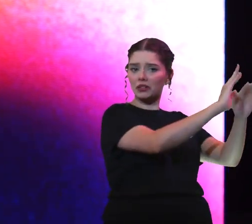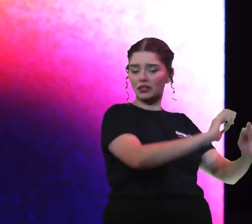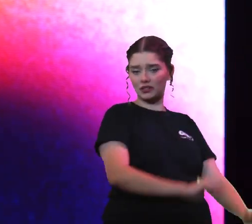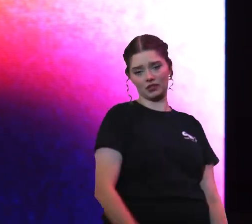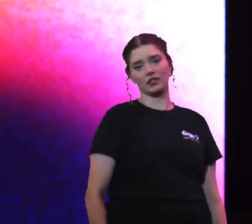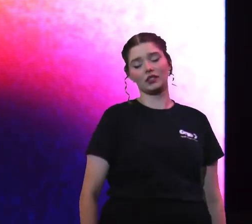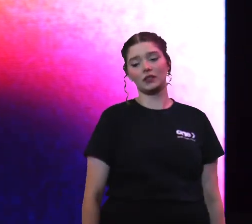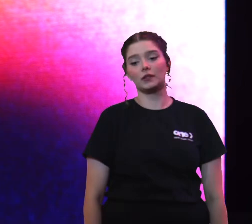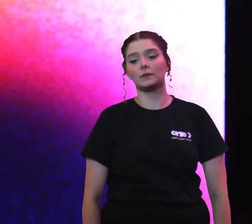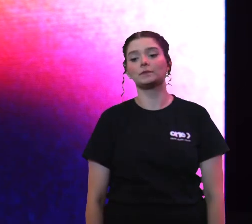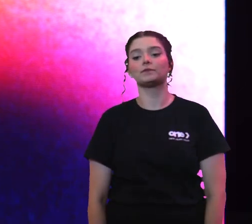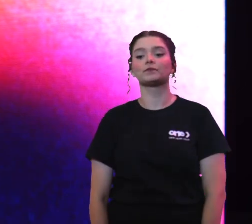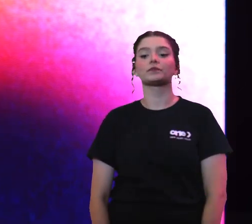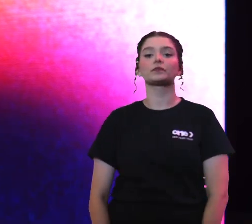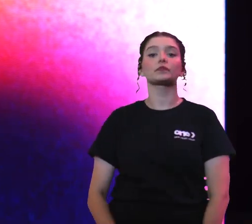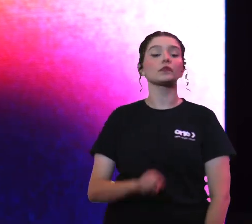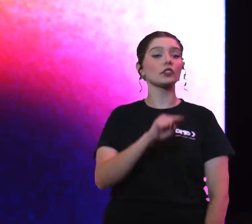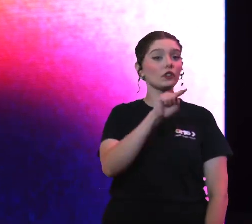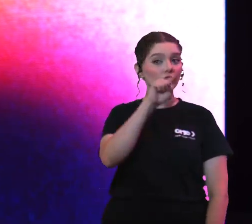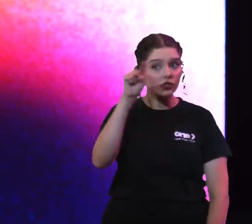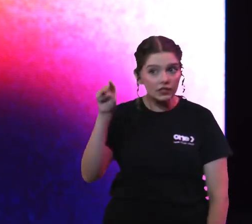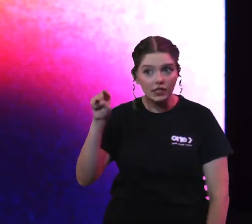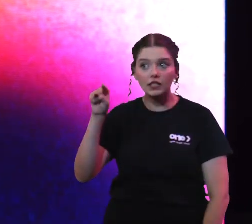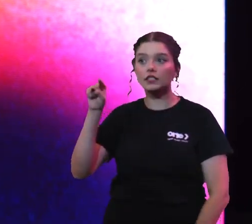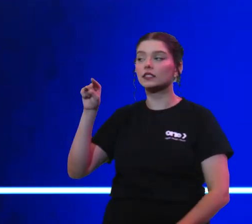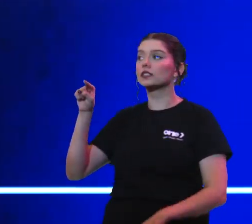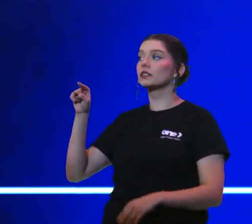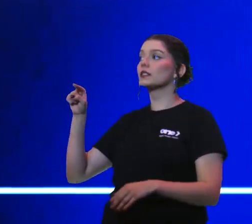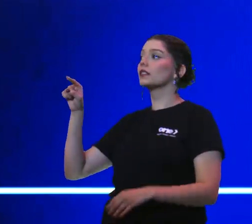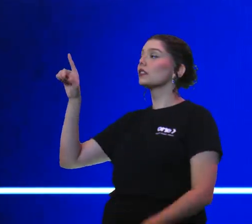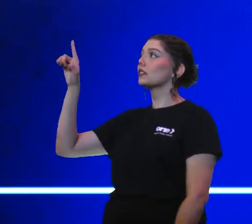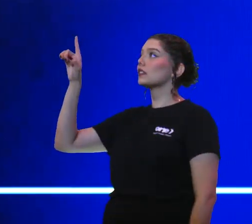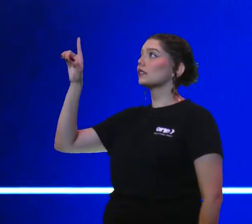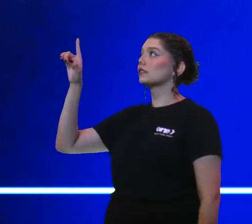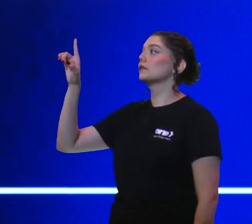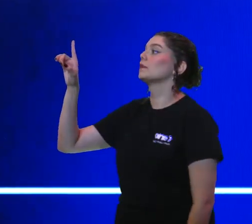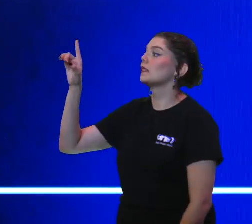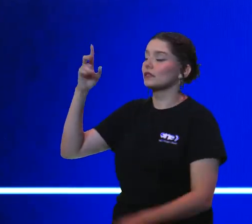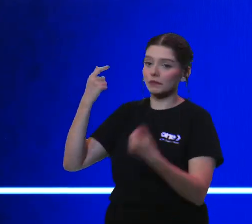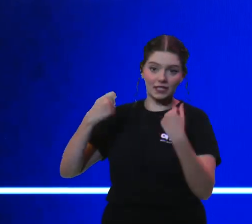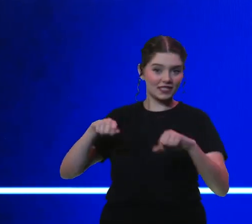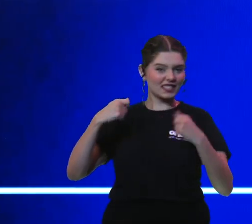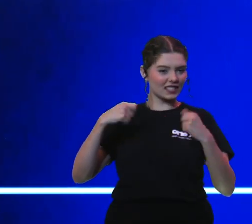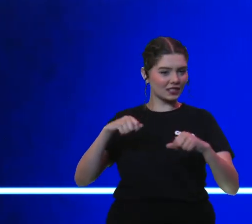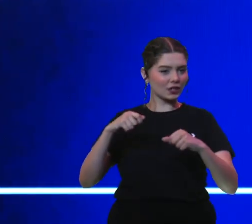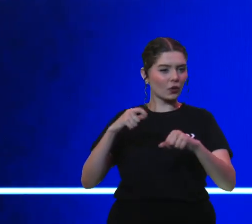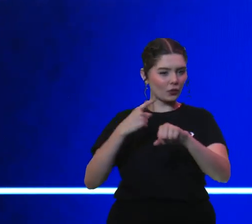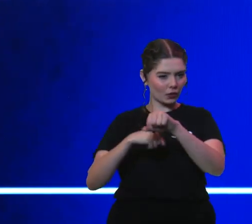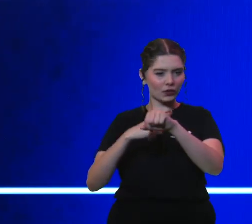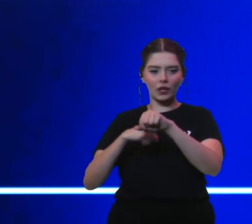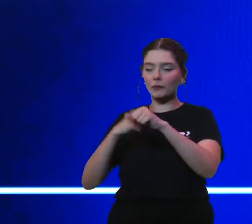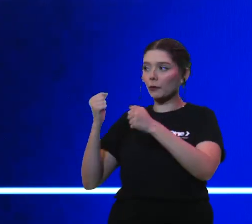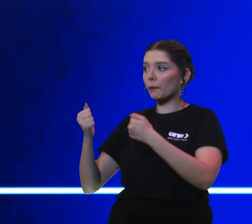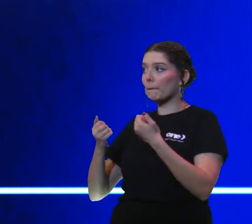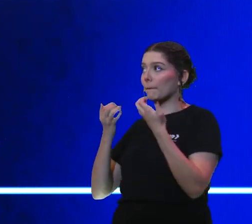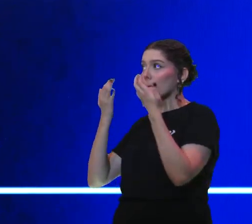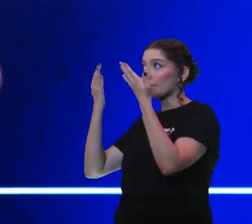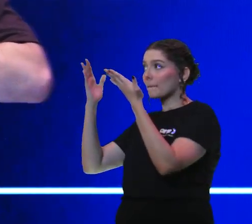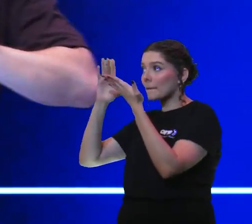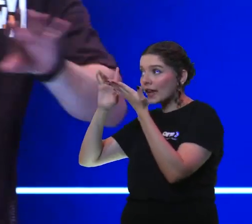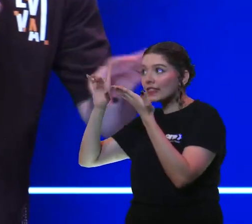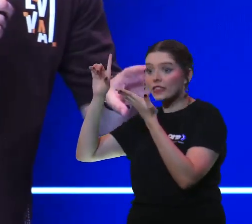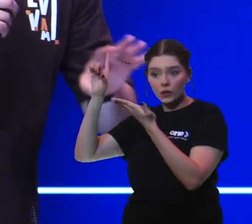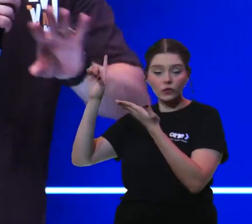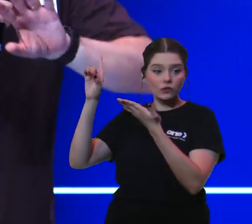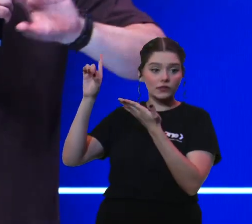Espiritualmente falando, você está negligenciando quem Deus te criou para ser. Não é sobre ser